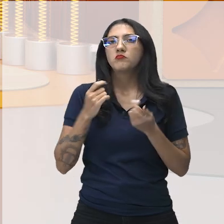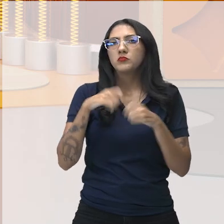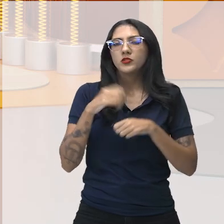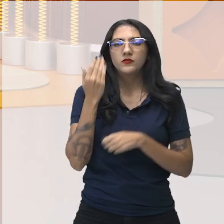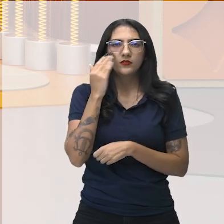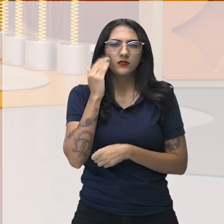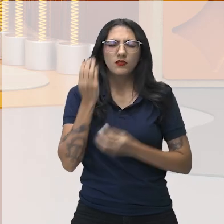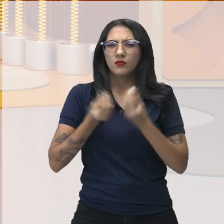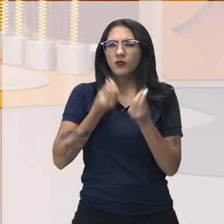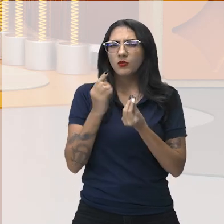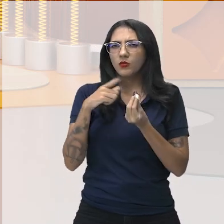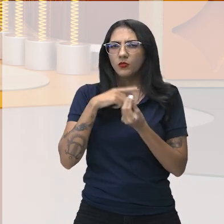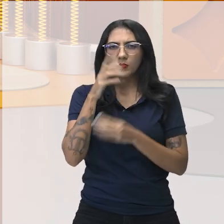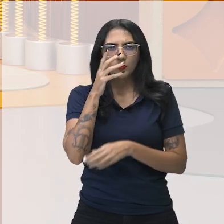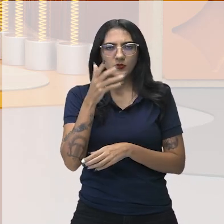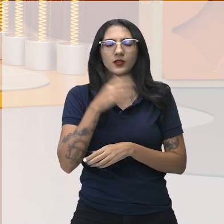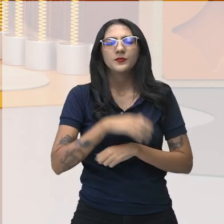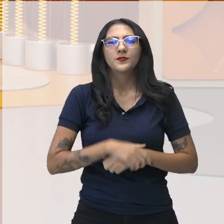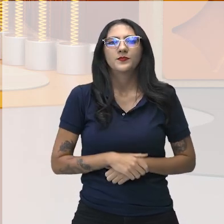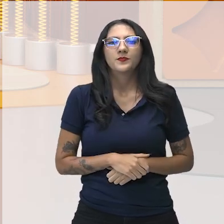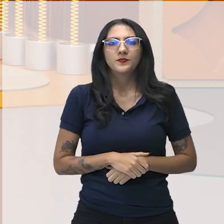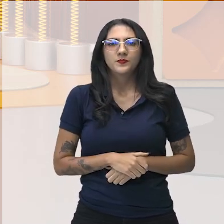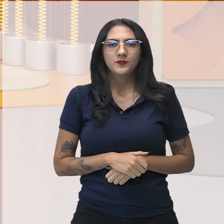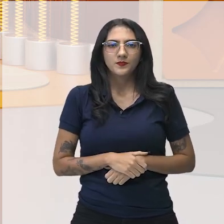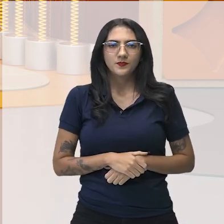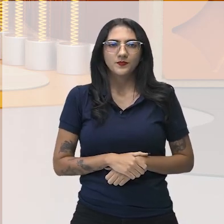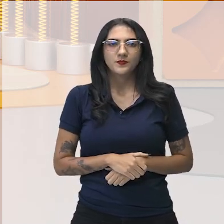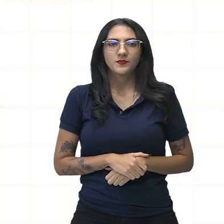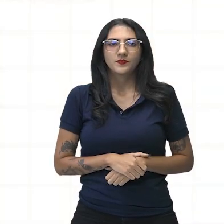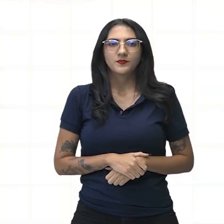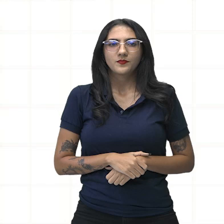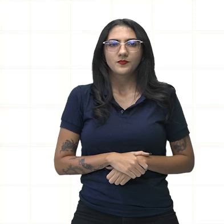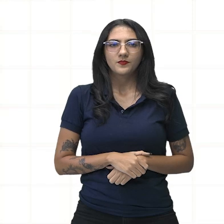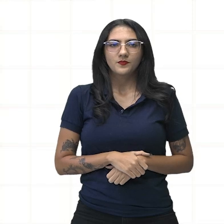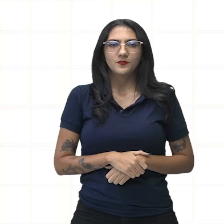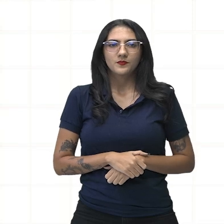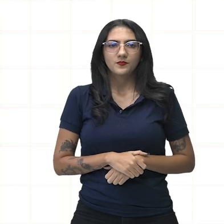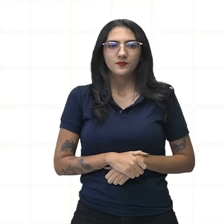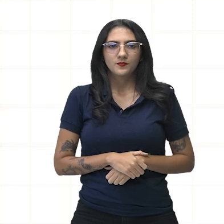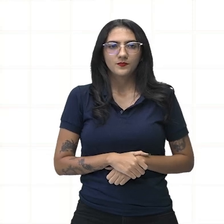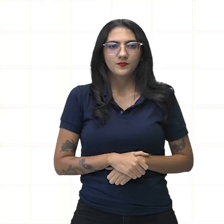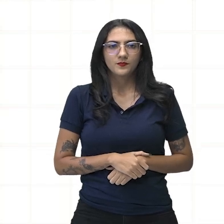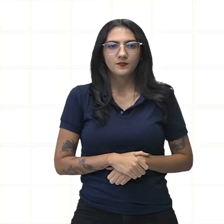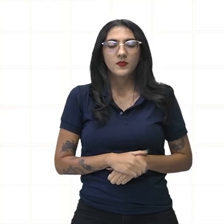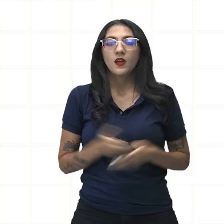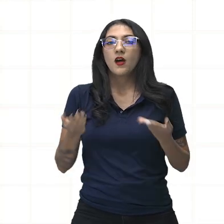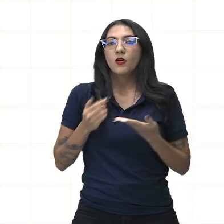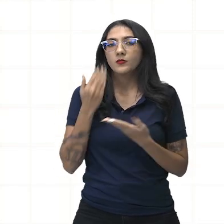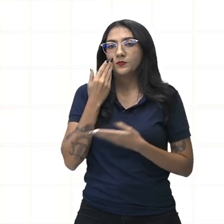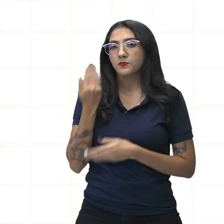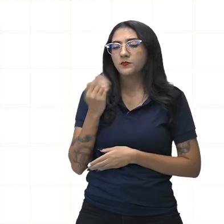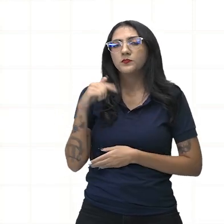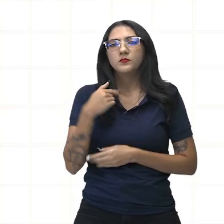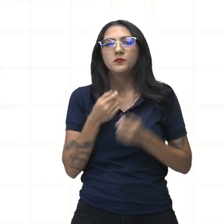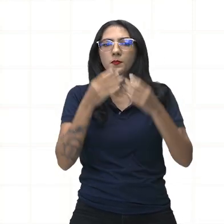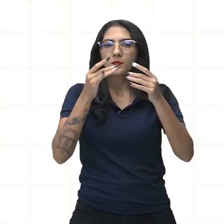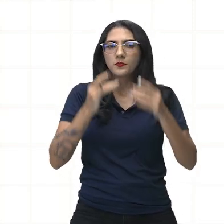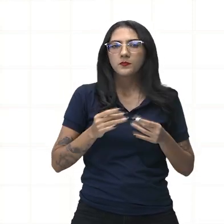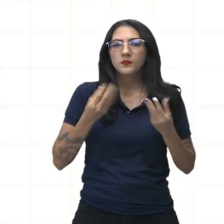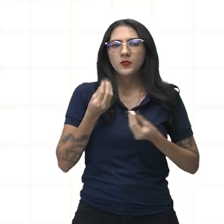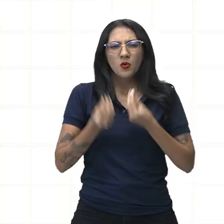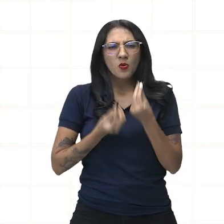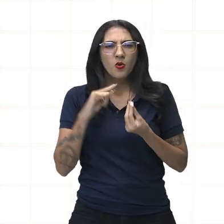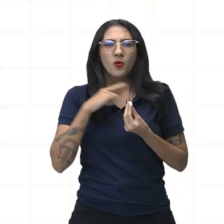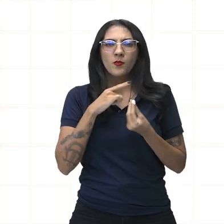esse fenômeno é denominado. Vamos lá. Olha, a gente observa que esse processo de aprofundamento